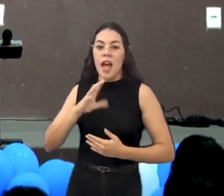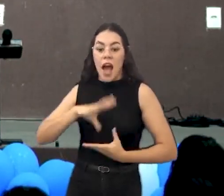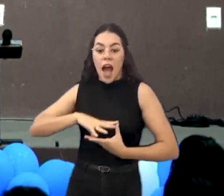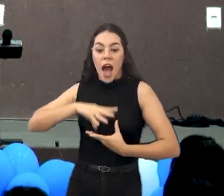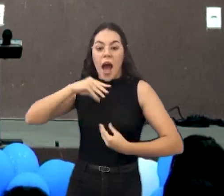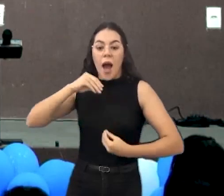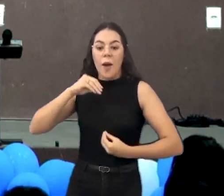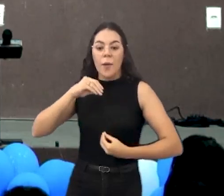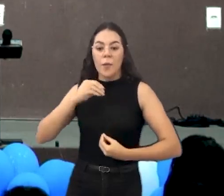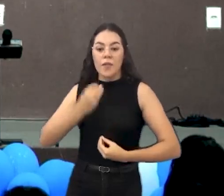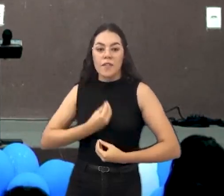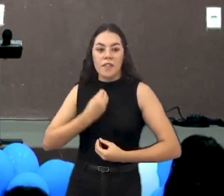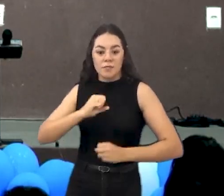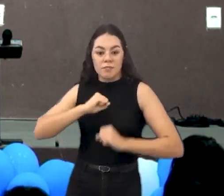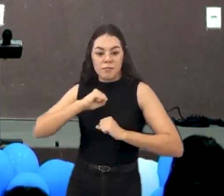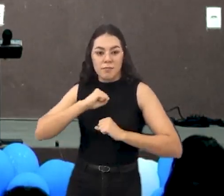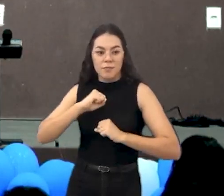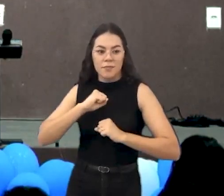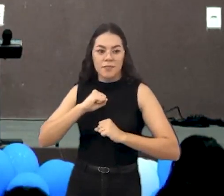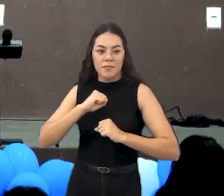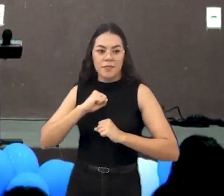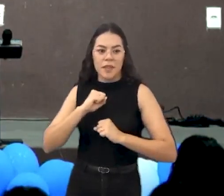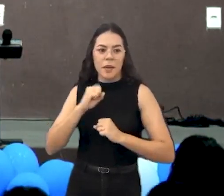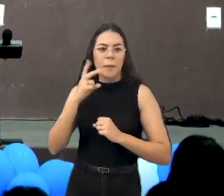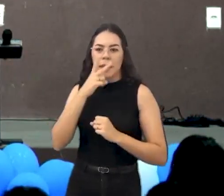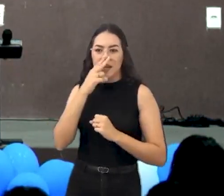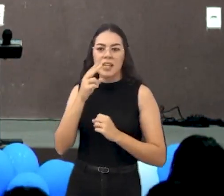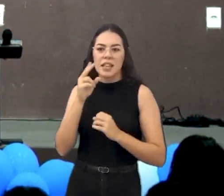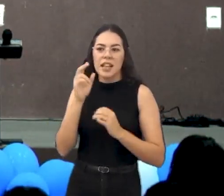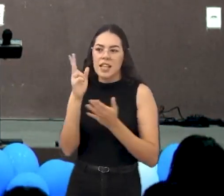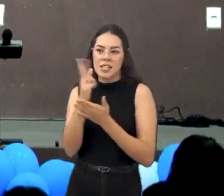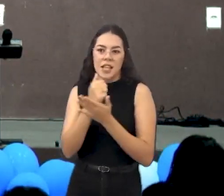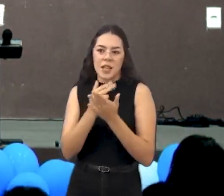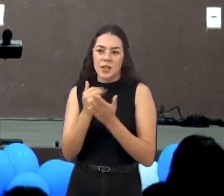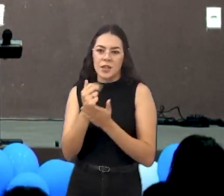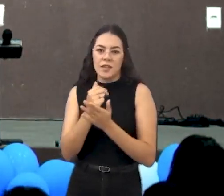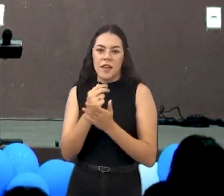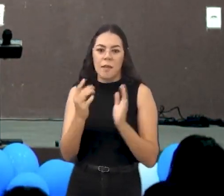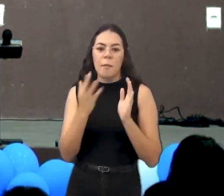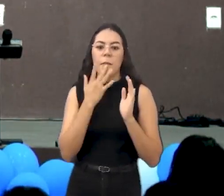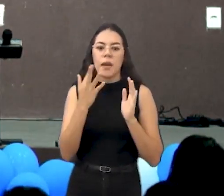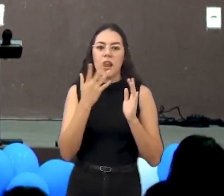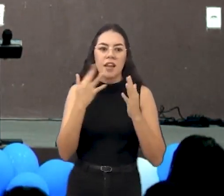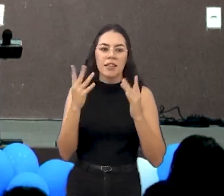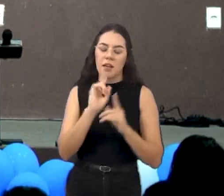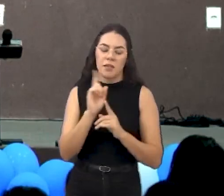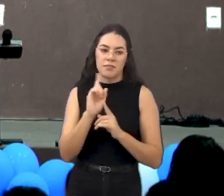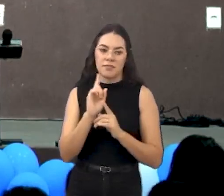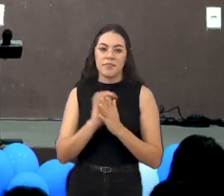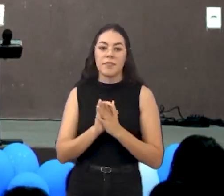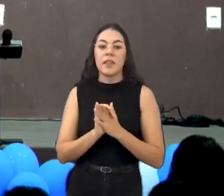ela pulsa. Imagina, isso é uma ilustração, certo, gente? Ninguém vai ver ninguém brilhando por aí, né?